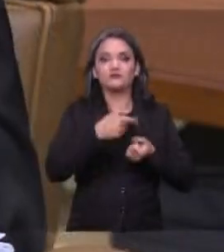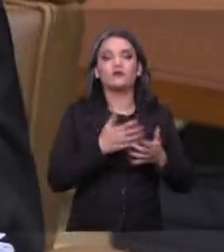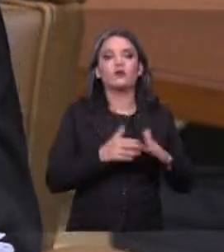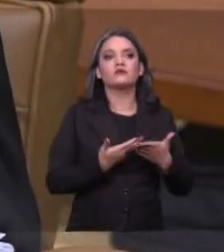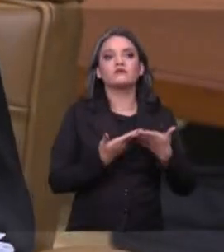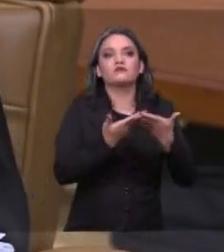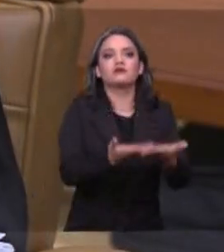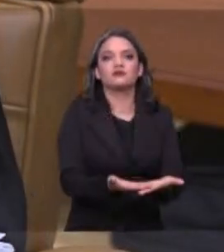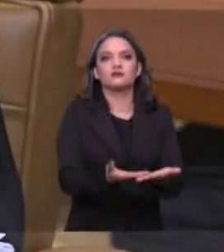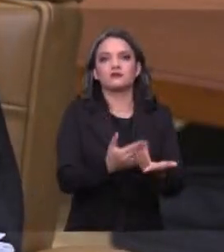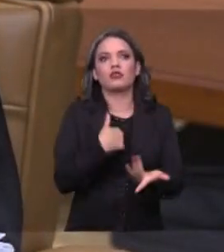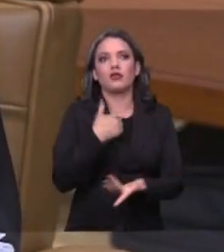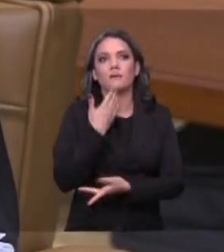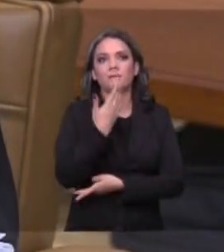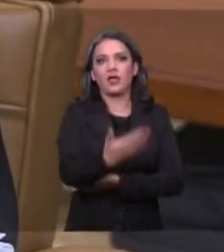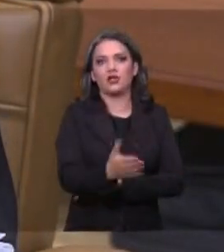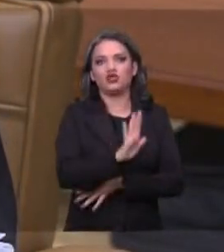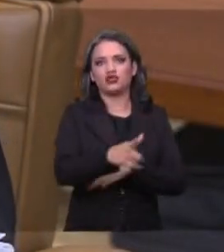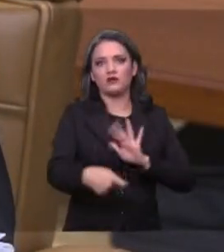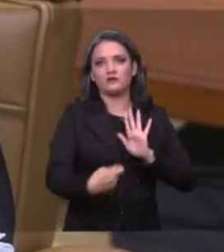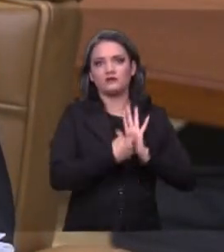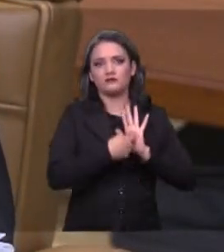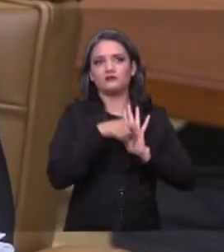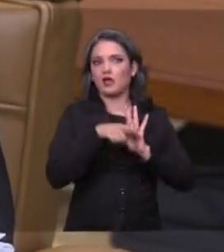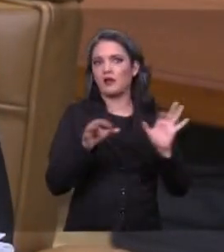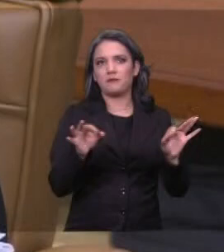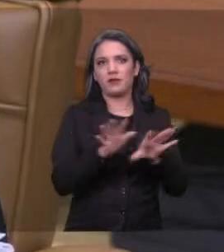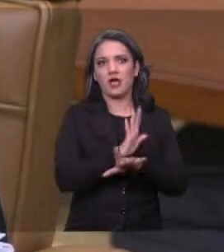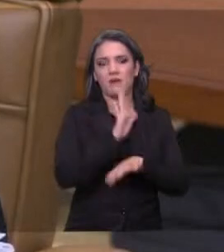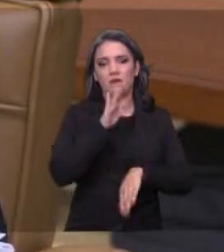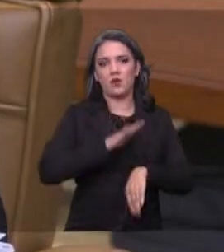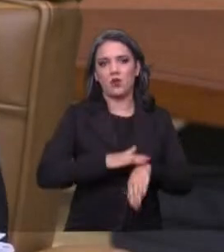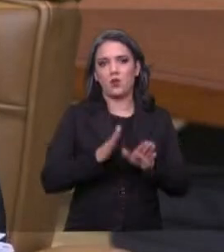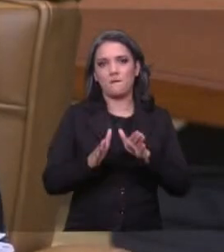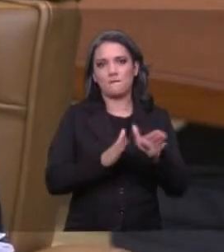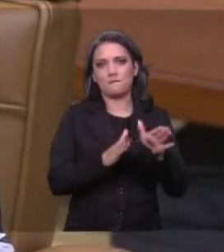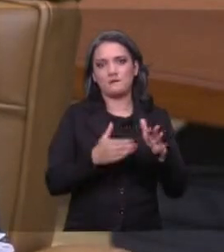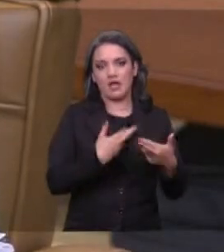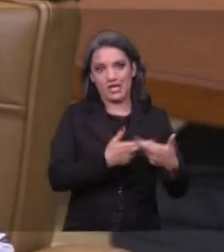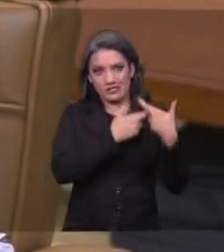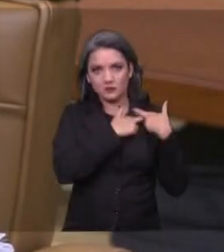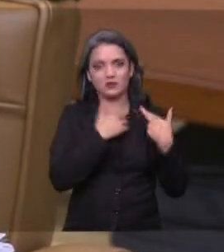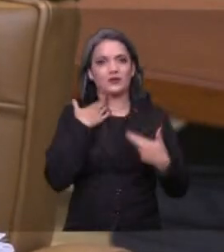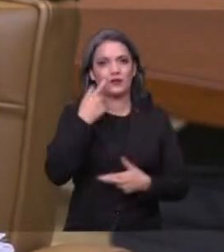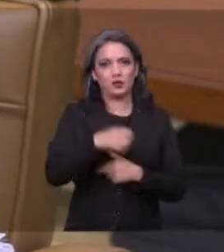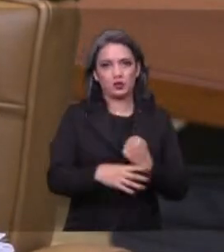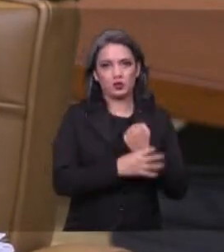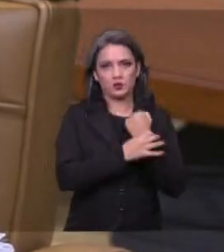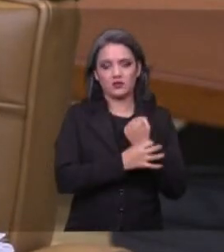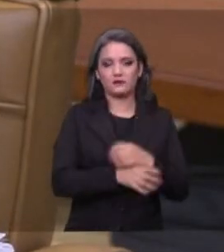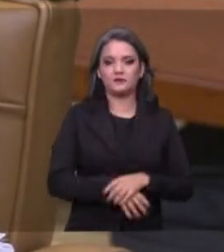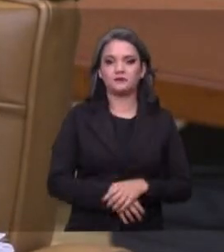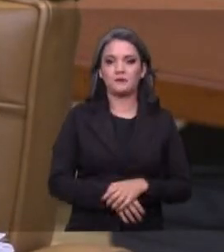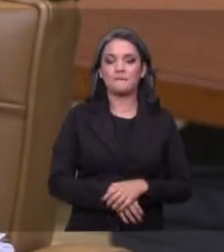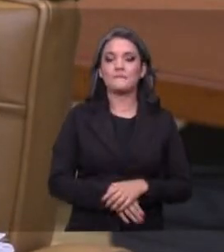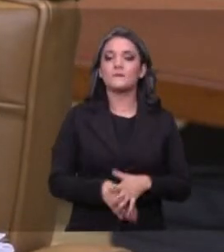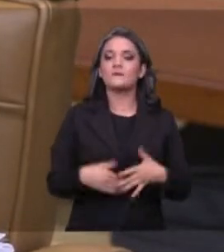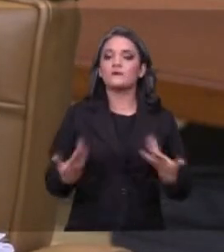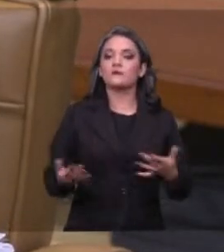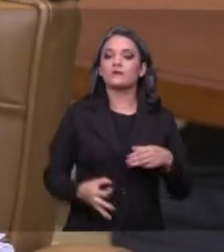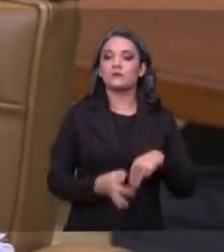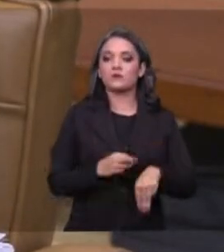ou queixa. E o eminente ministro Dias Toffoli,